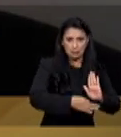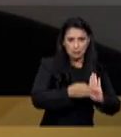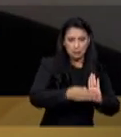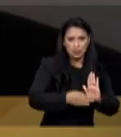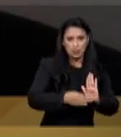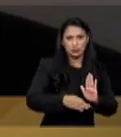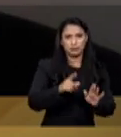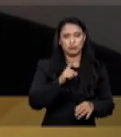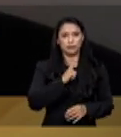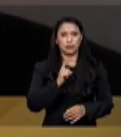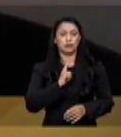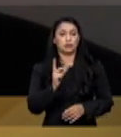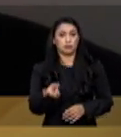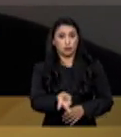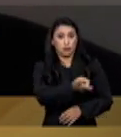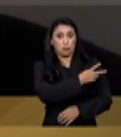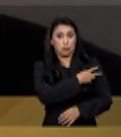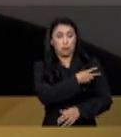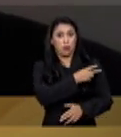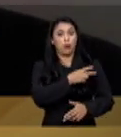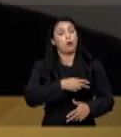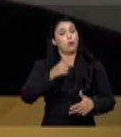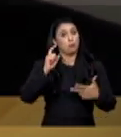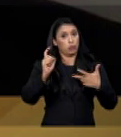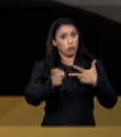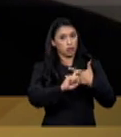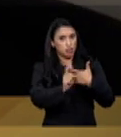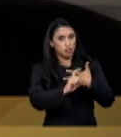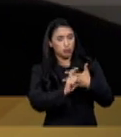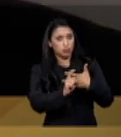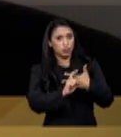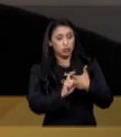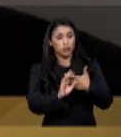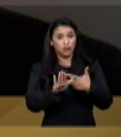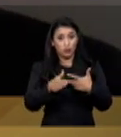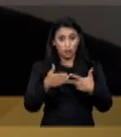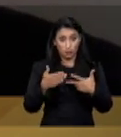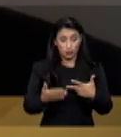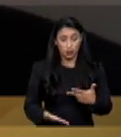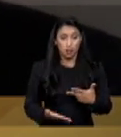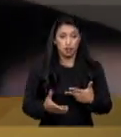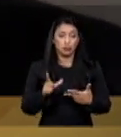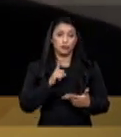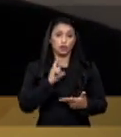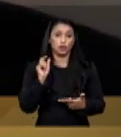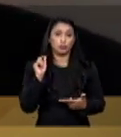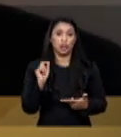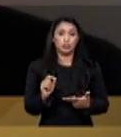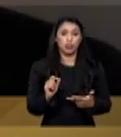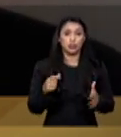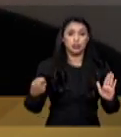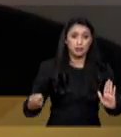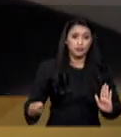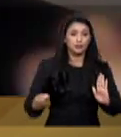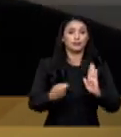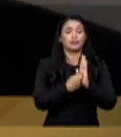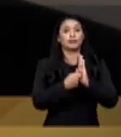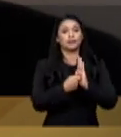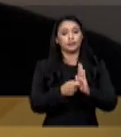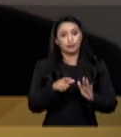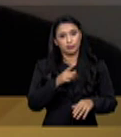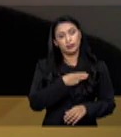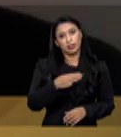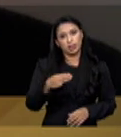mandatário da chefia do Poder Executivo da União, no qual, segundo aquela denúncia do Ministério Público